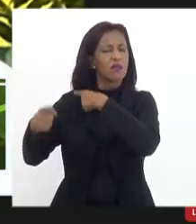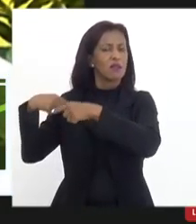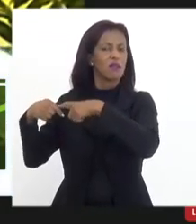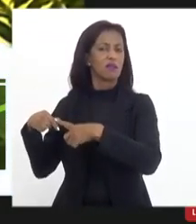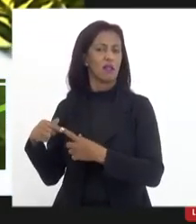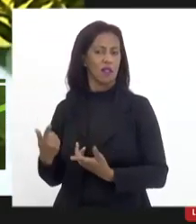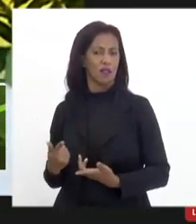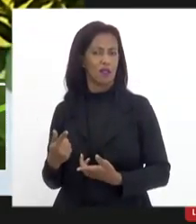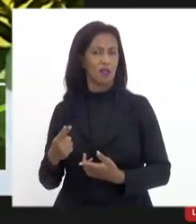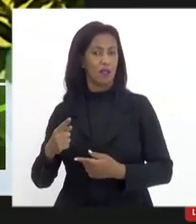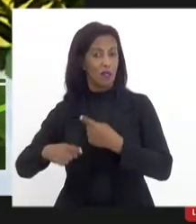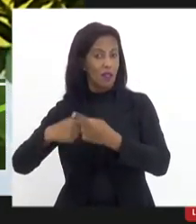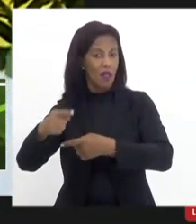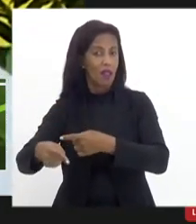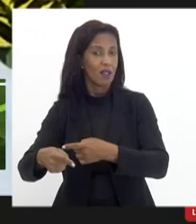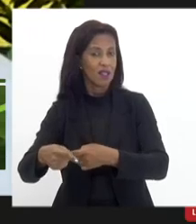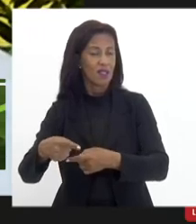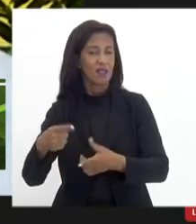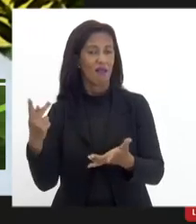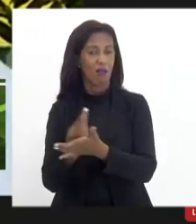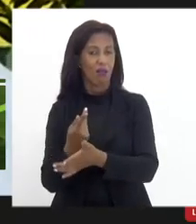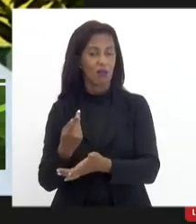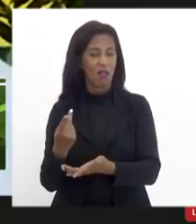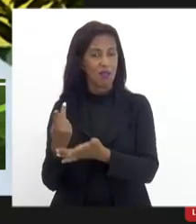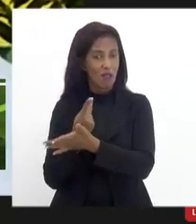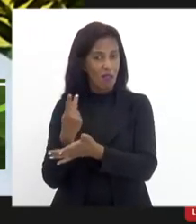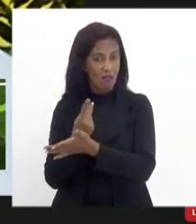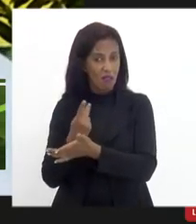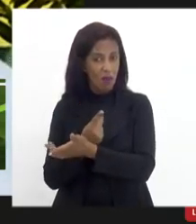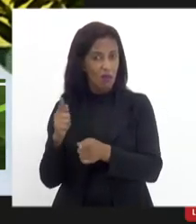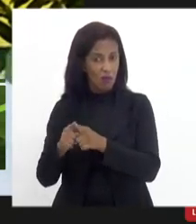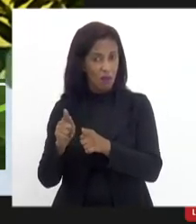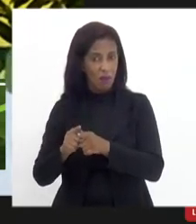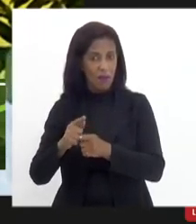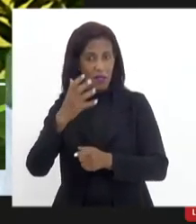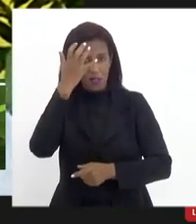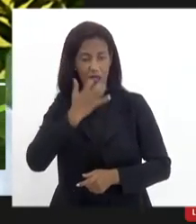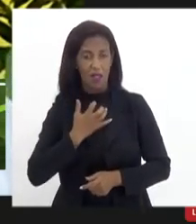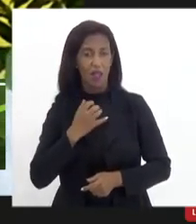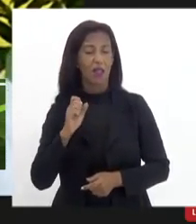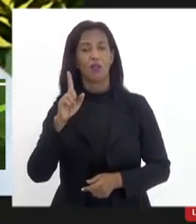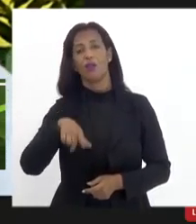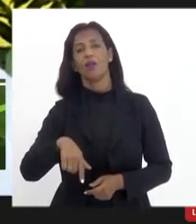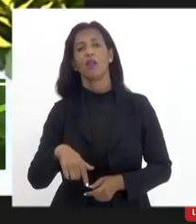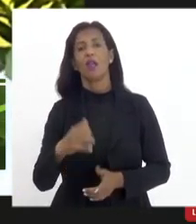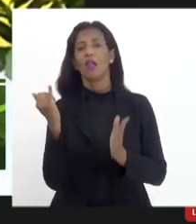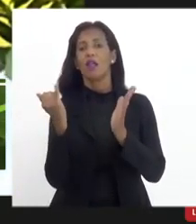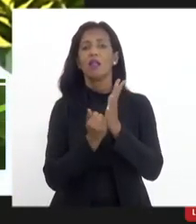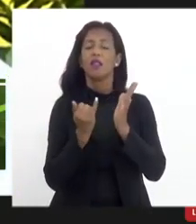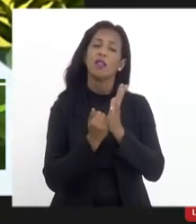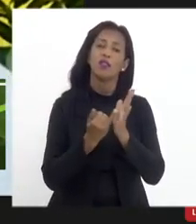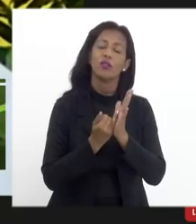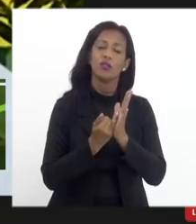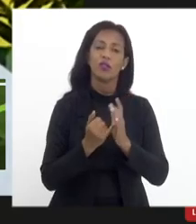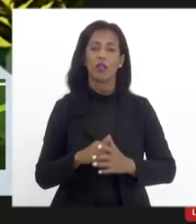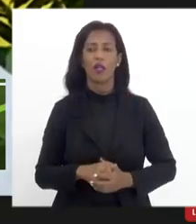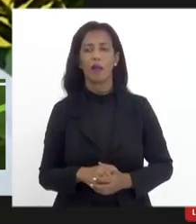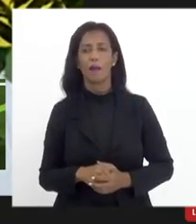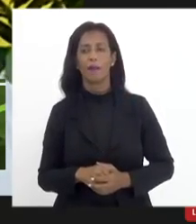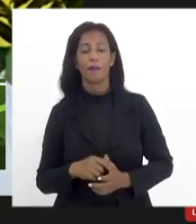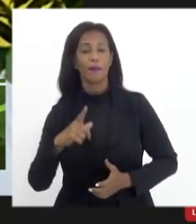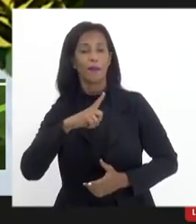Para além disso, a gente comete um erro muito grave, quer dizer, o Estado brasileiro comete um erro muito grave, que é a questão dos editais,